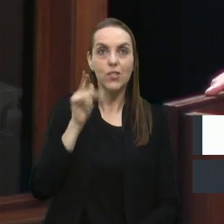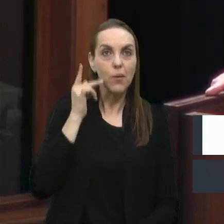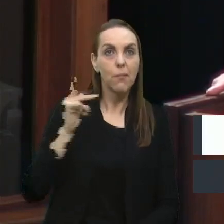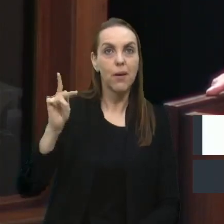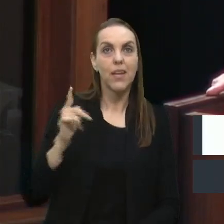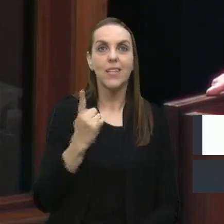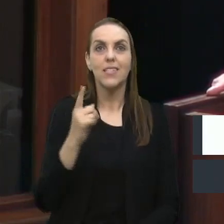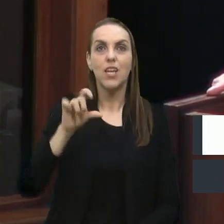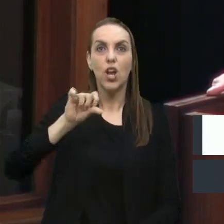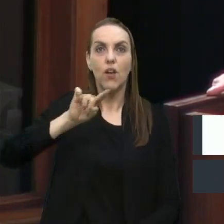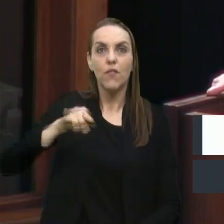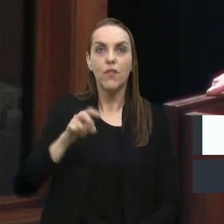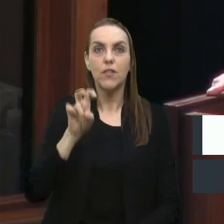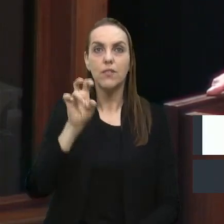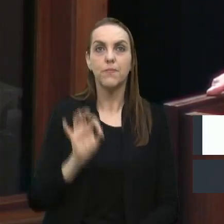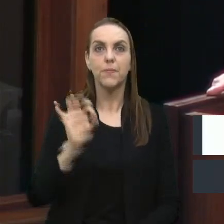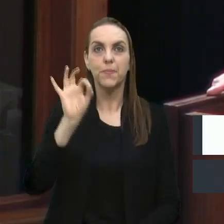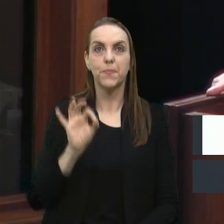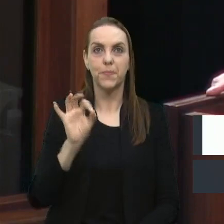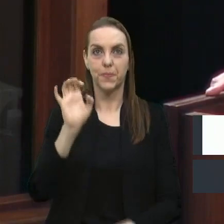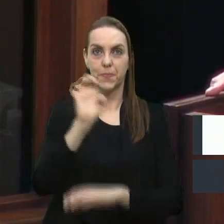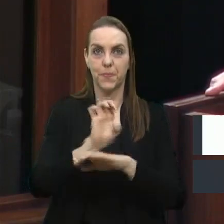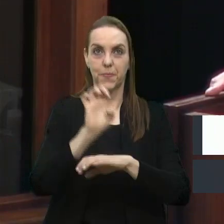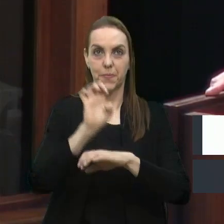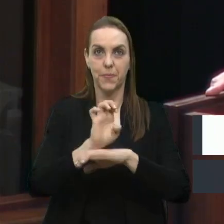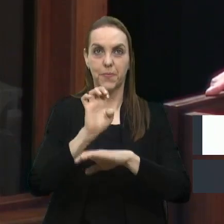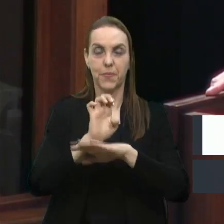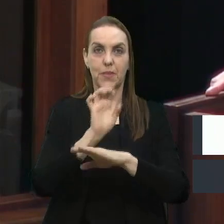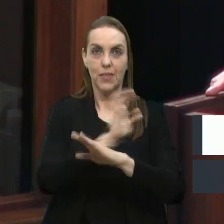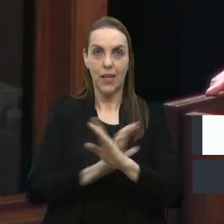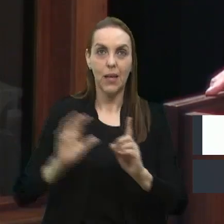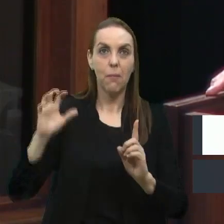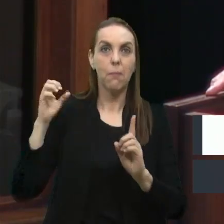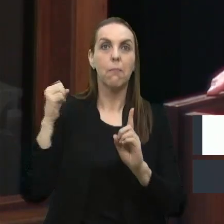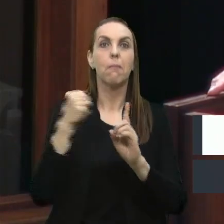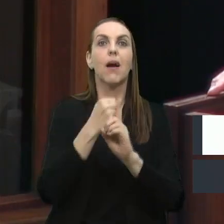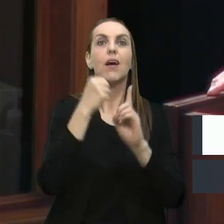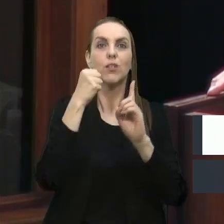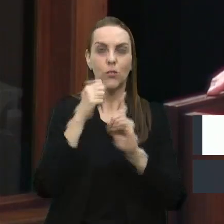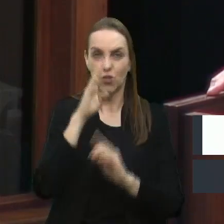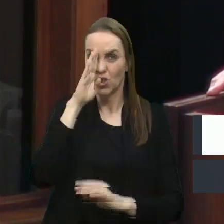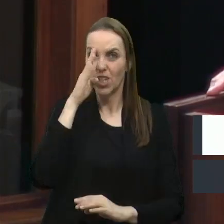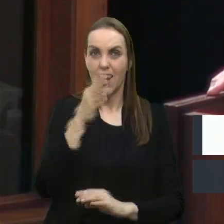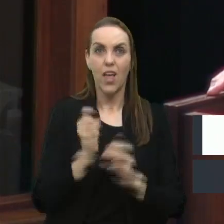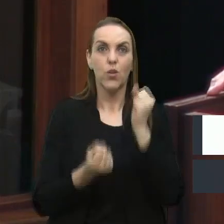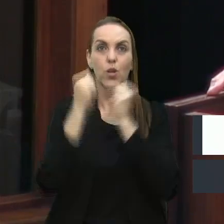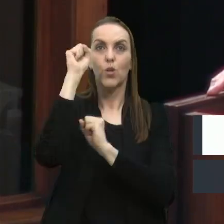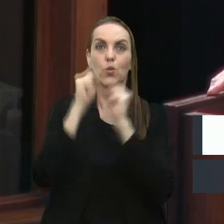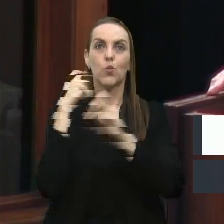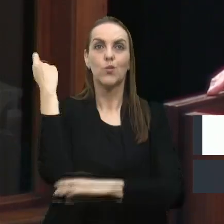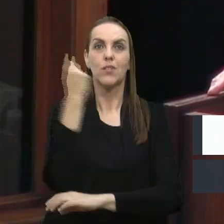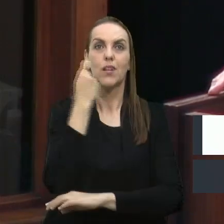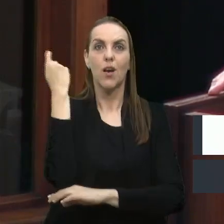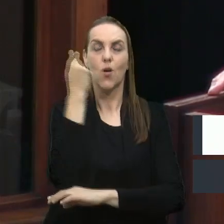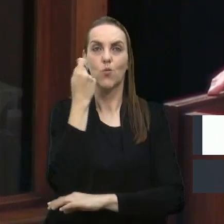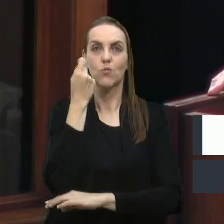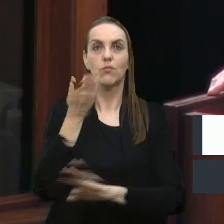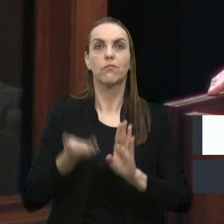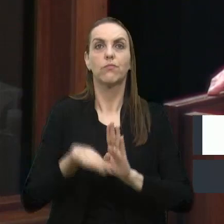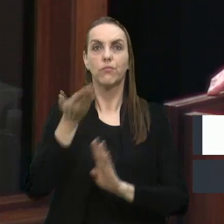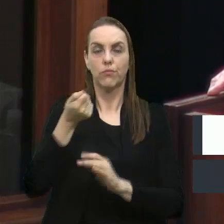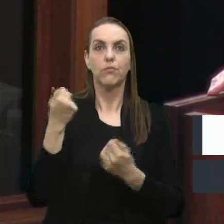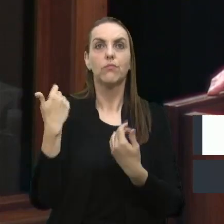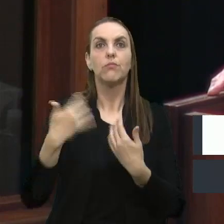estado. Isso impacta diretamente na indústria gaúcha, aumentando o custo do